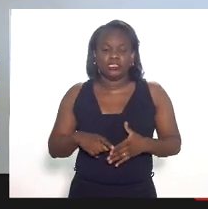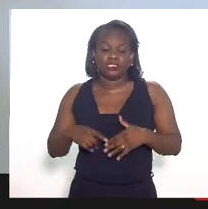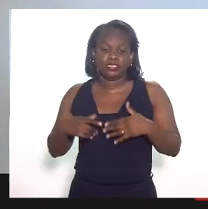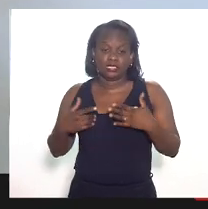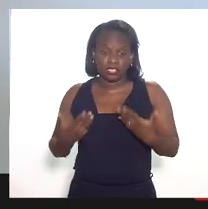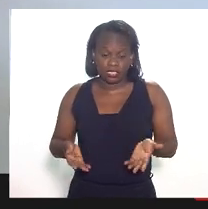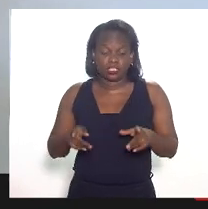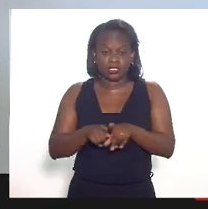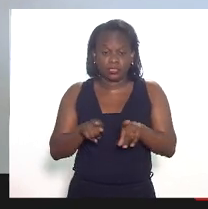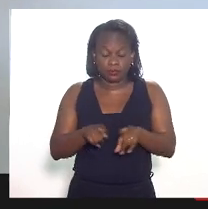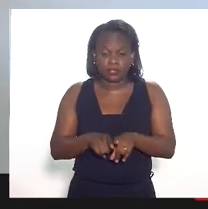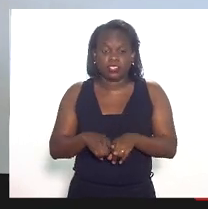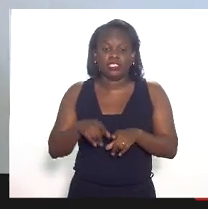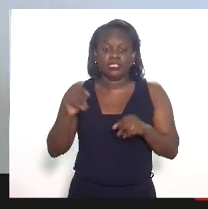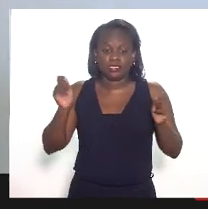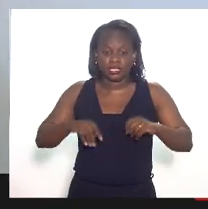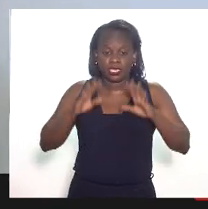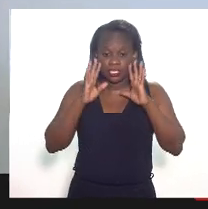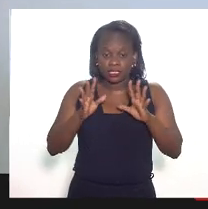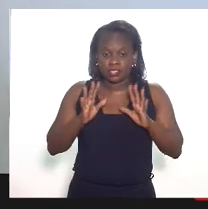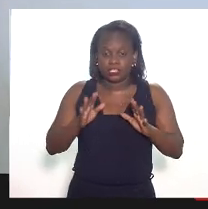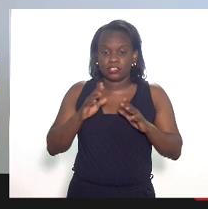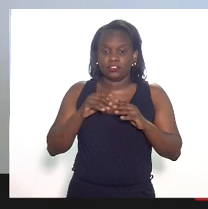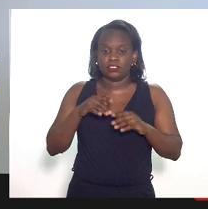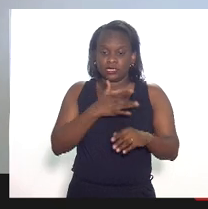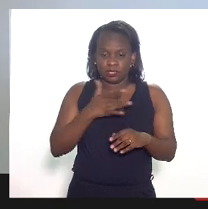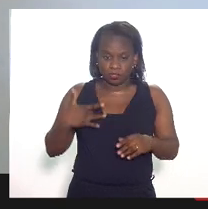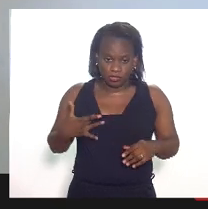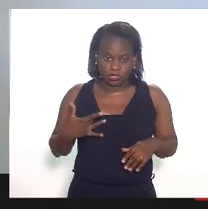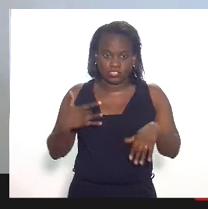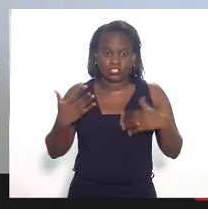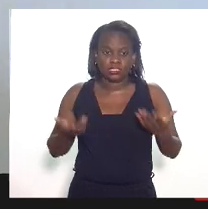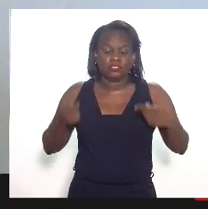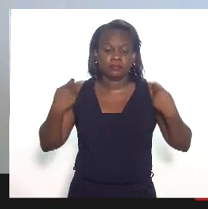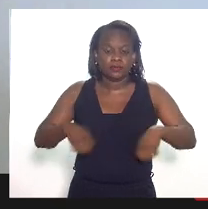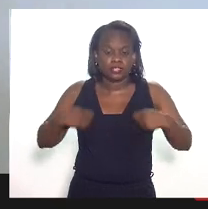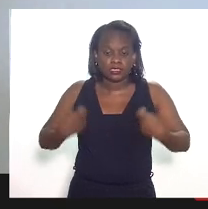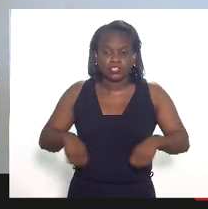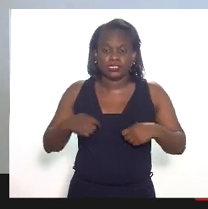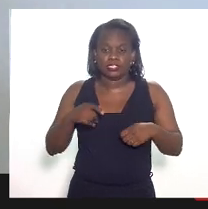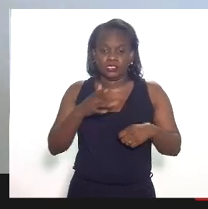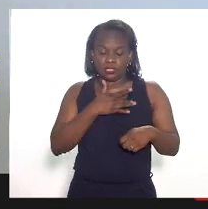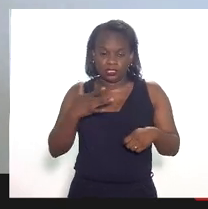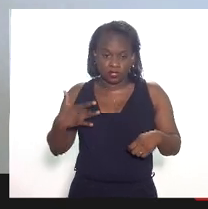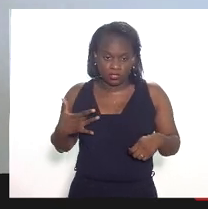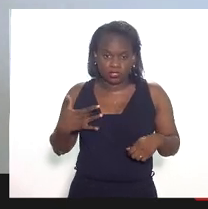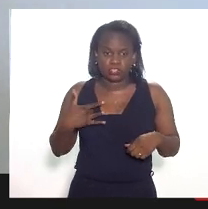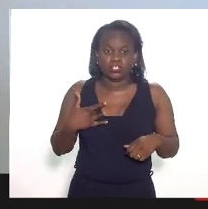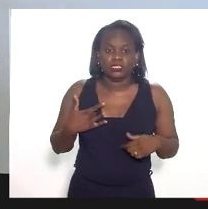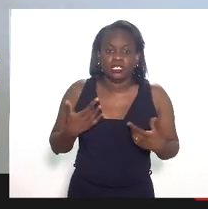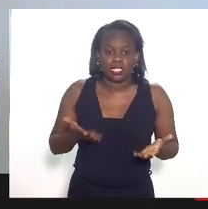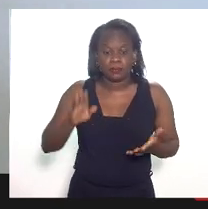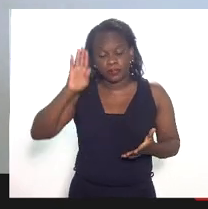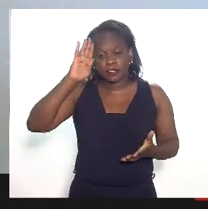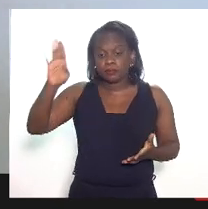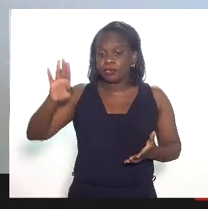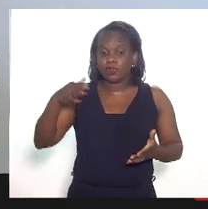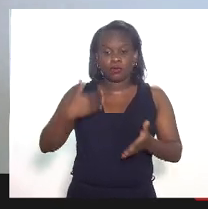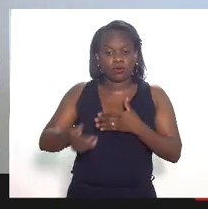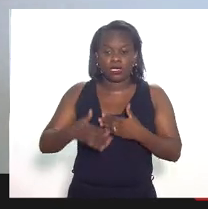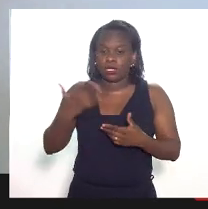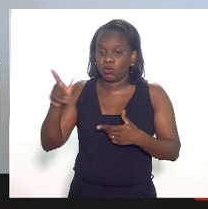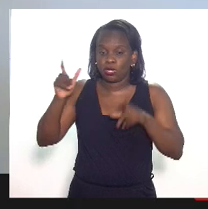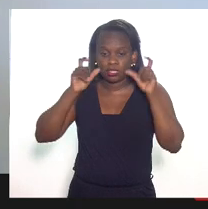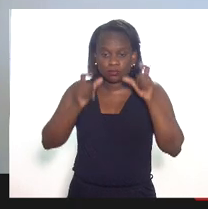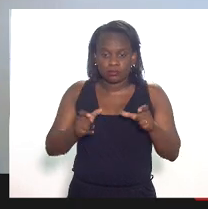um instrumento para o atendimento à saúde. Então, as necessidades de saúde, de vida, elas se sobrepõem a qualquer outro